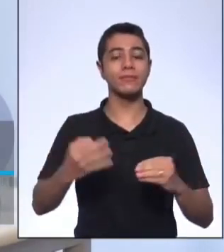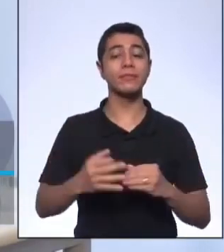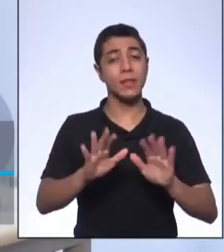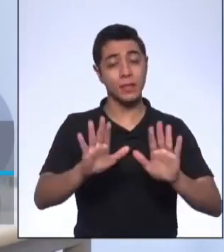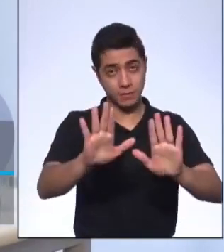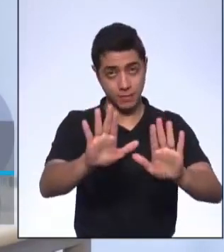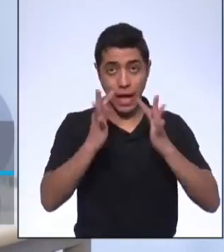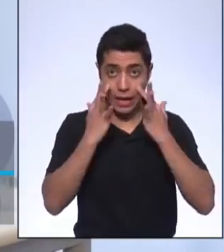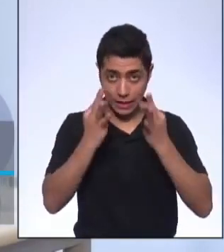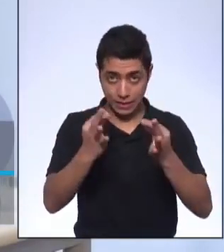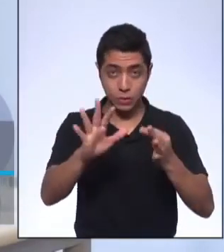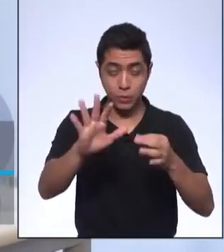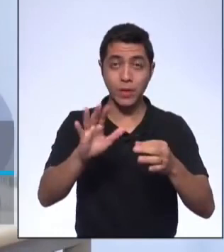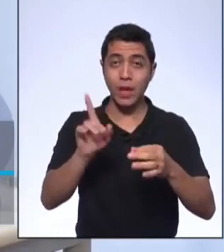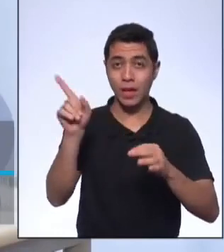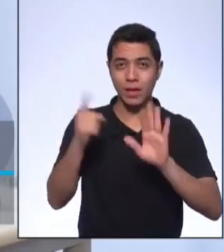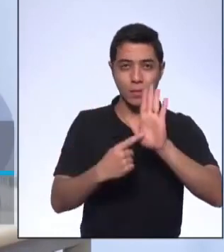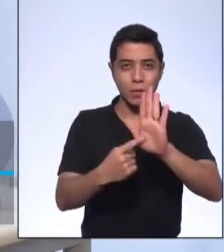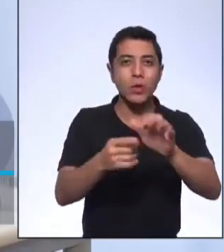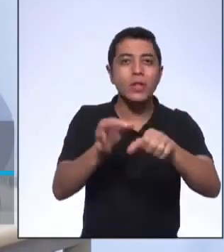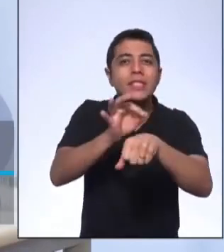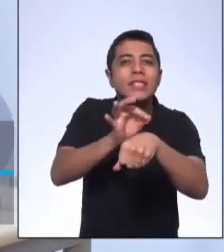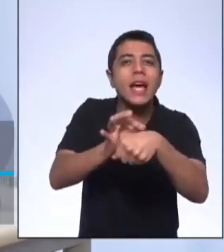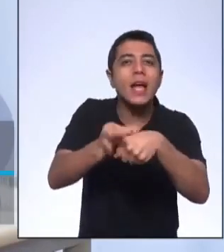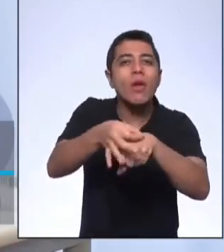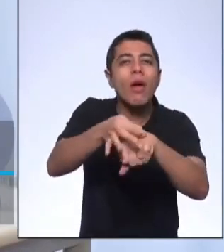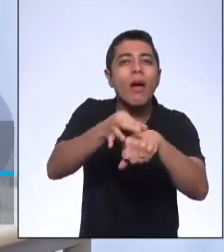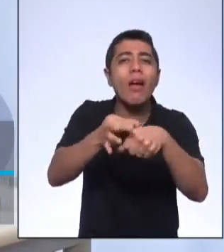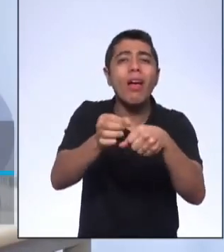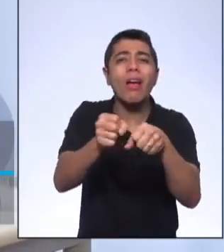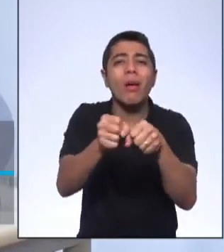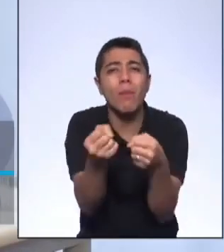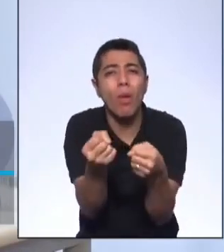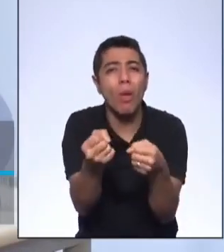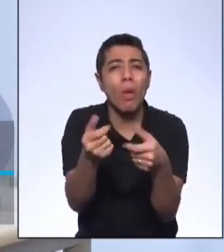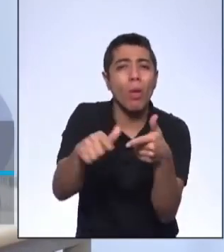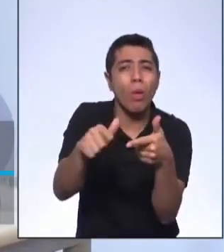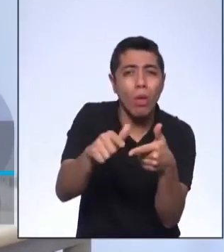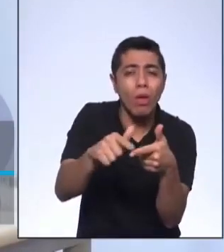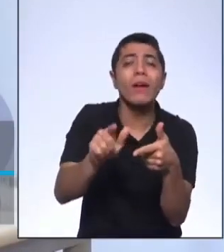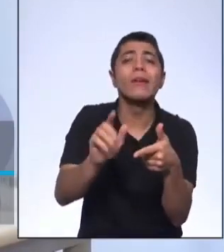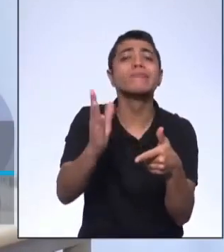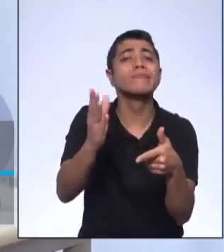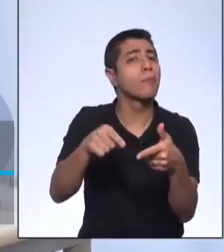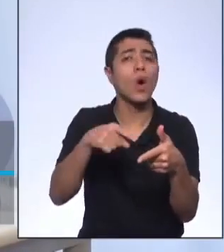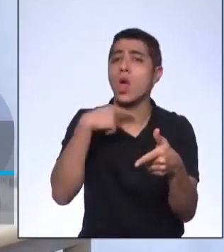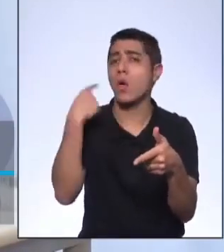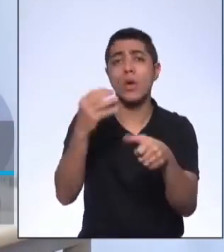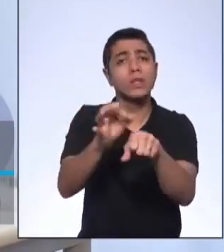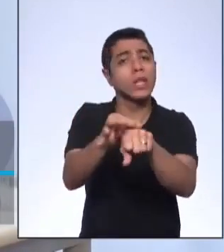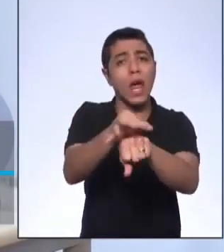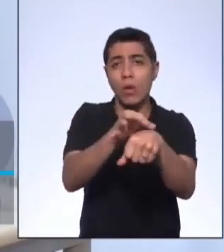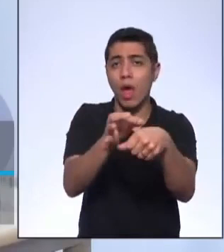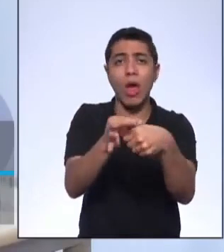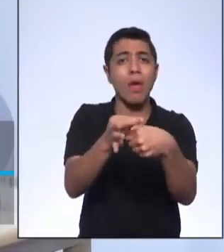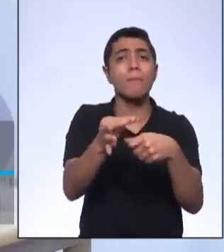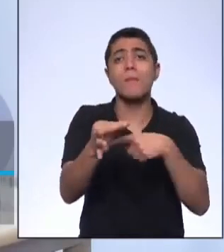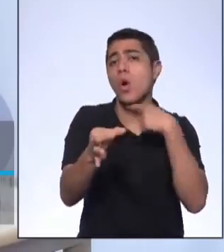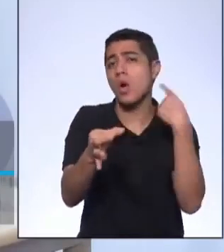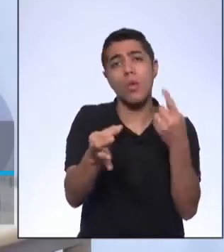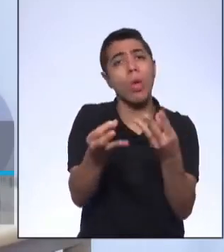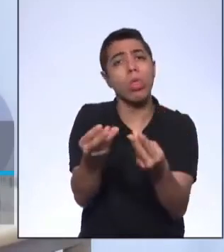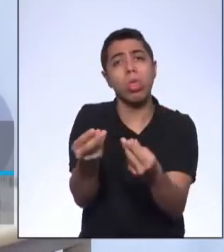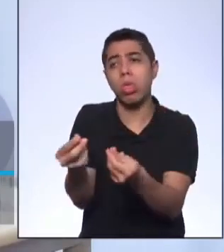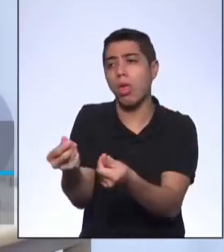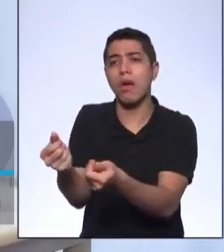regenerada, na realidade, ela morre, essa célula. As células que estão embaixo dela é que vão sofrer o processo de mitose, tá? E vão fazer o processo de cicatrização